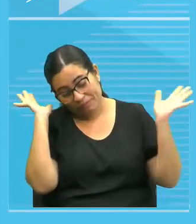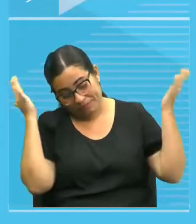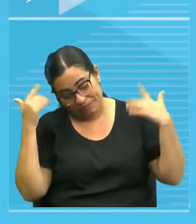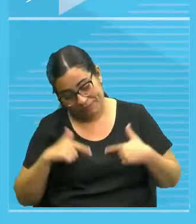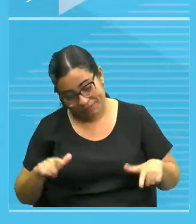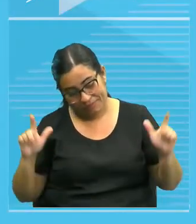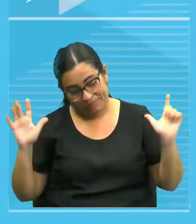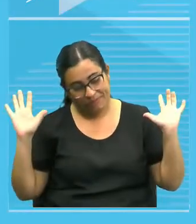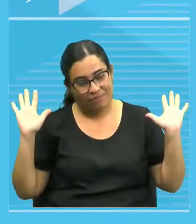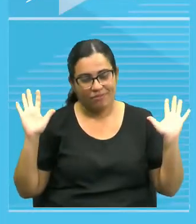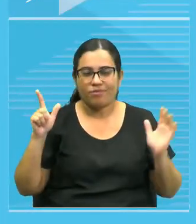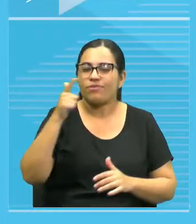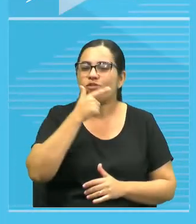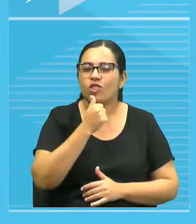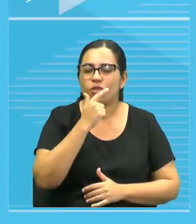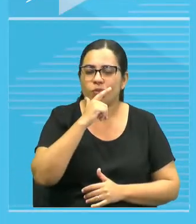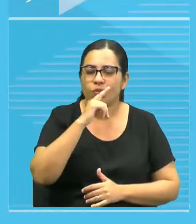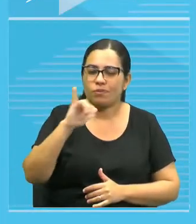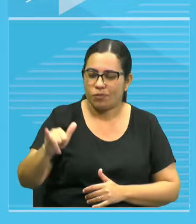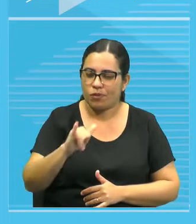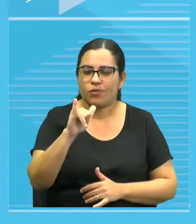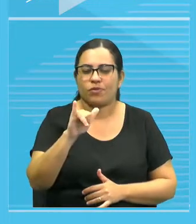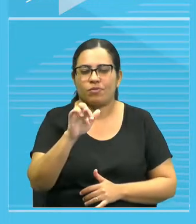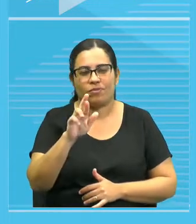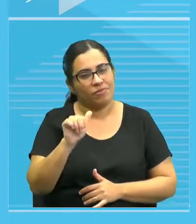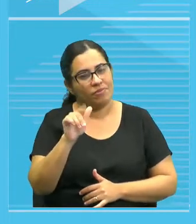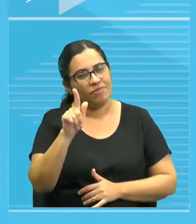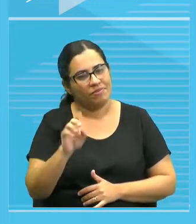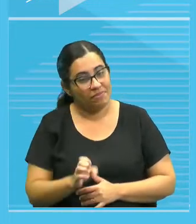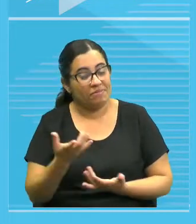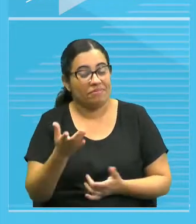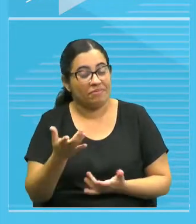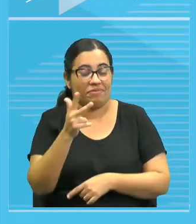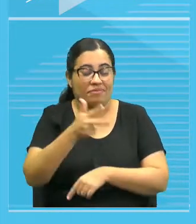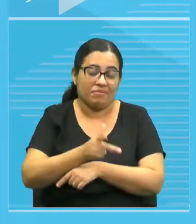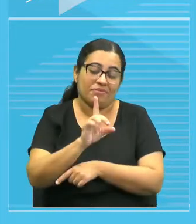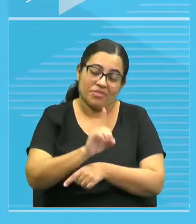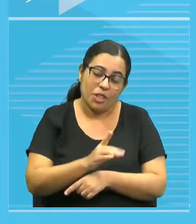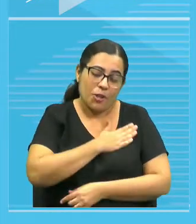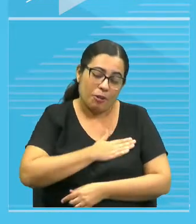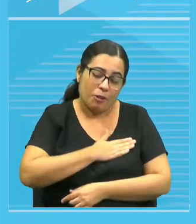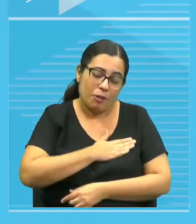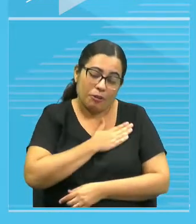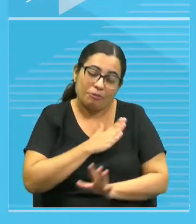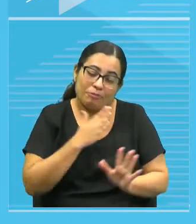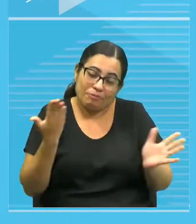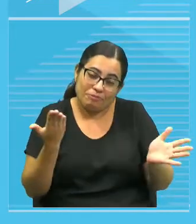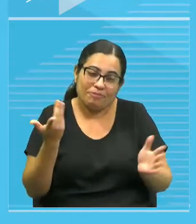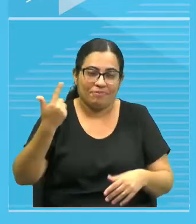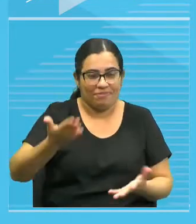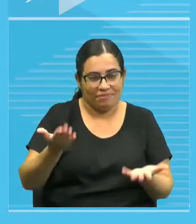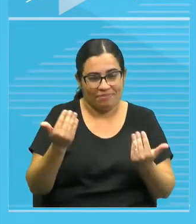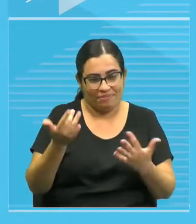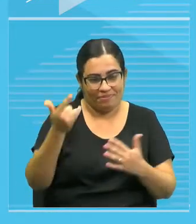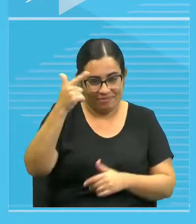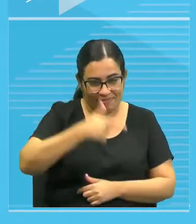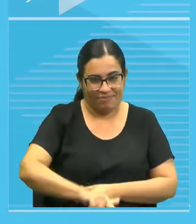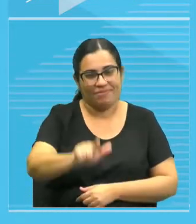o Jorge, né? O Jorge disse que gosta também, mas como foi a Rosinha que pediu, vamos lá, né? Vamos seguir adiante.